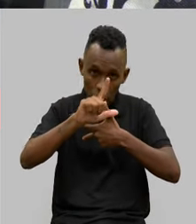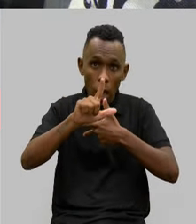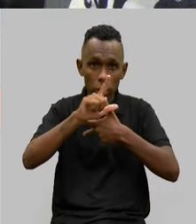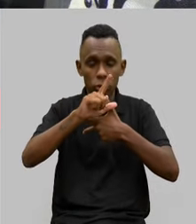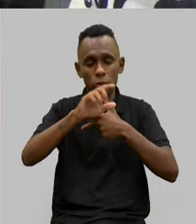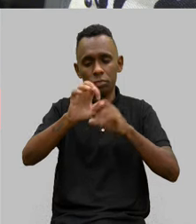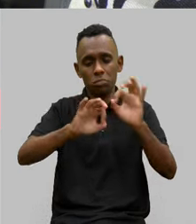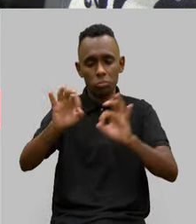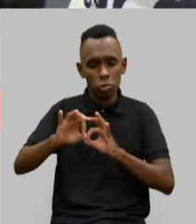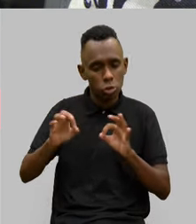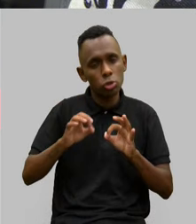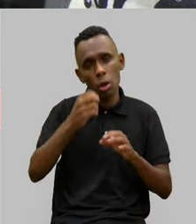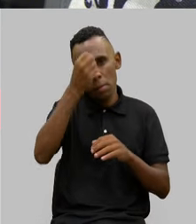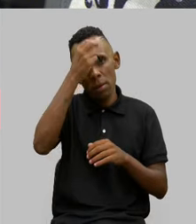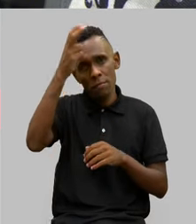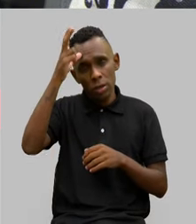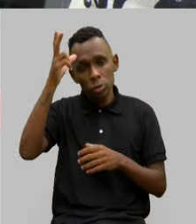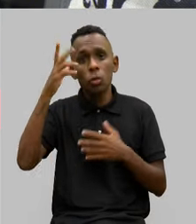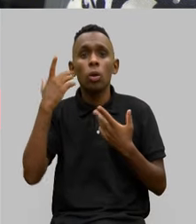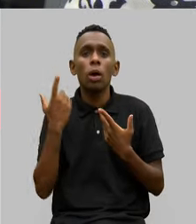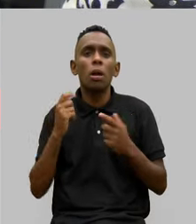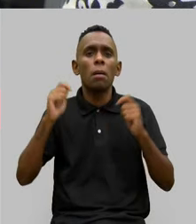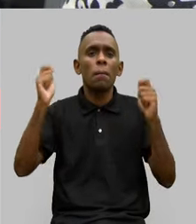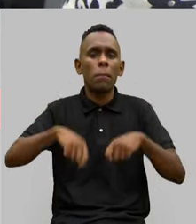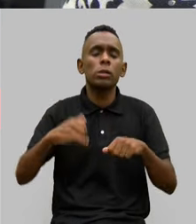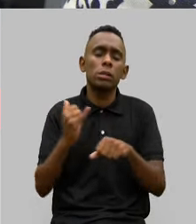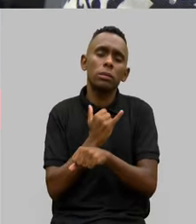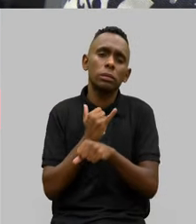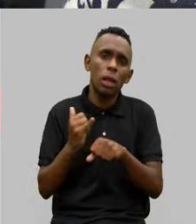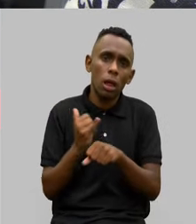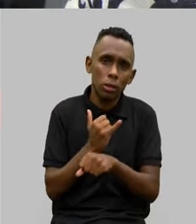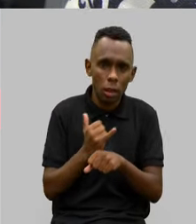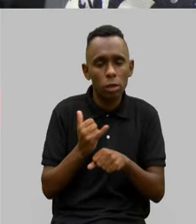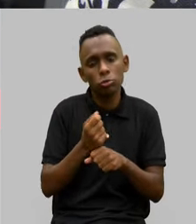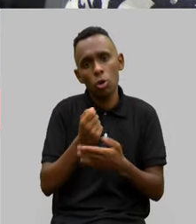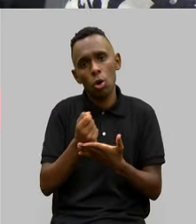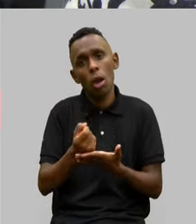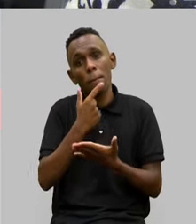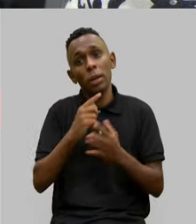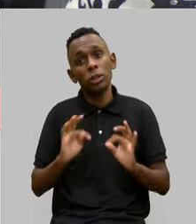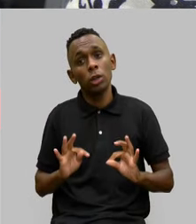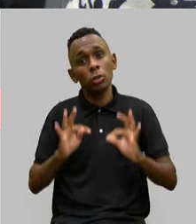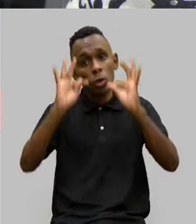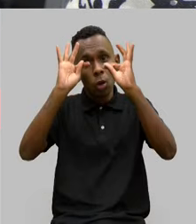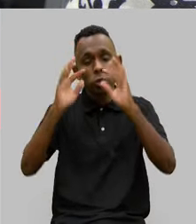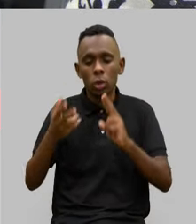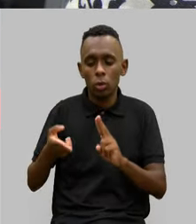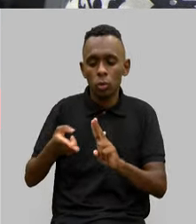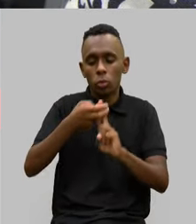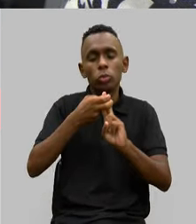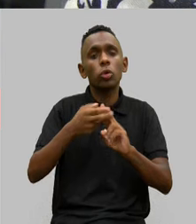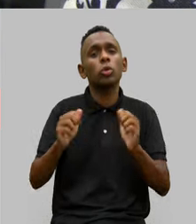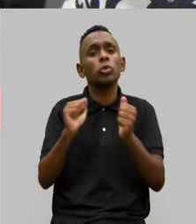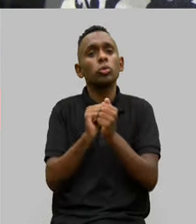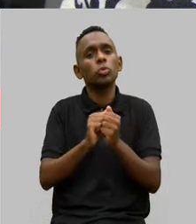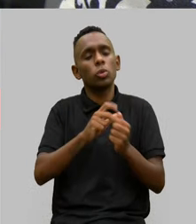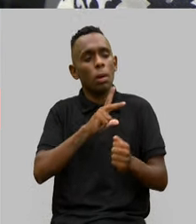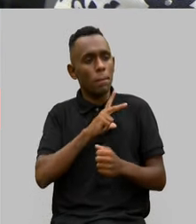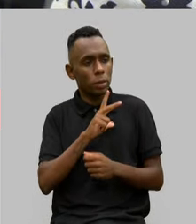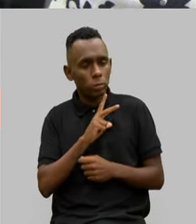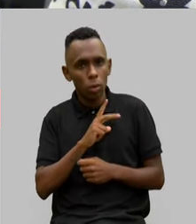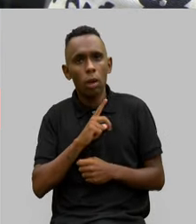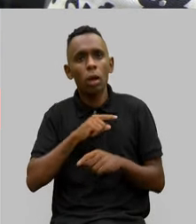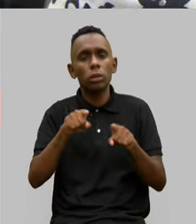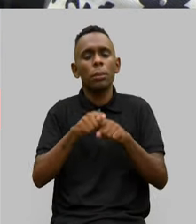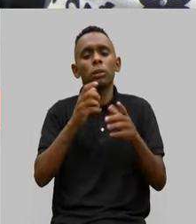estaduais realizarem incorporação de de medicamentos e Tecnologias do SUS em consonância com as particularidades e